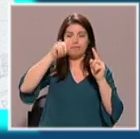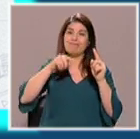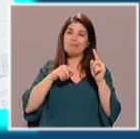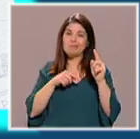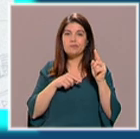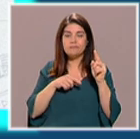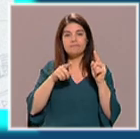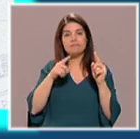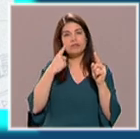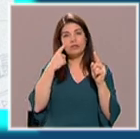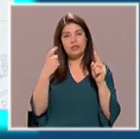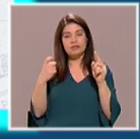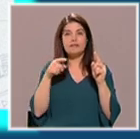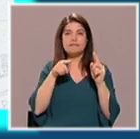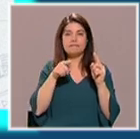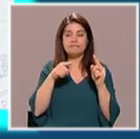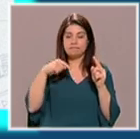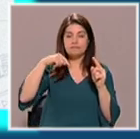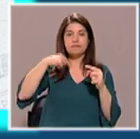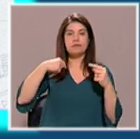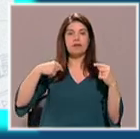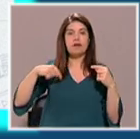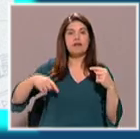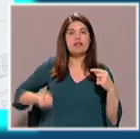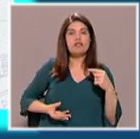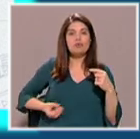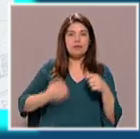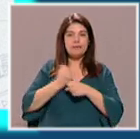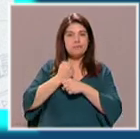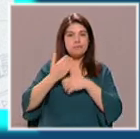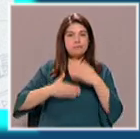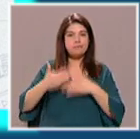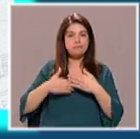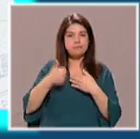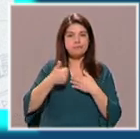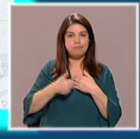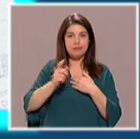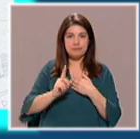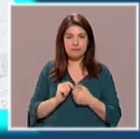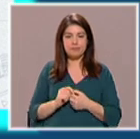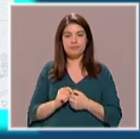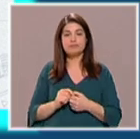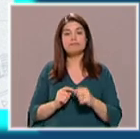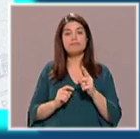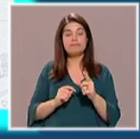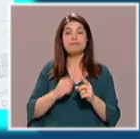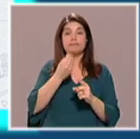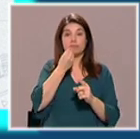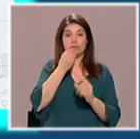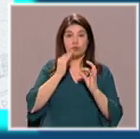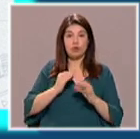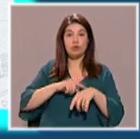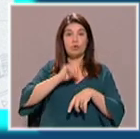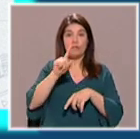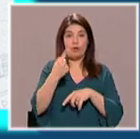aqui alguma anomalia no que diz respeito à função da insulina. Da mesma forma, após uma hora, esse